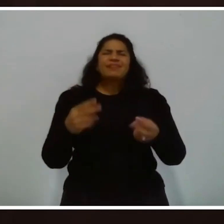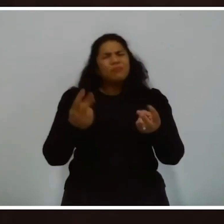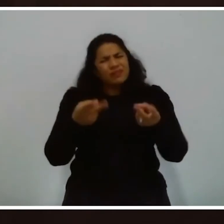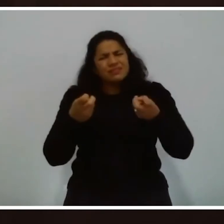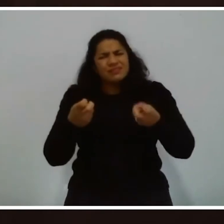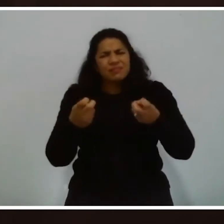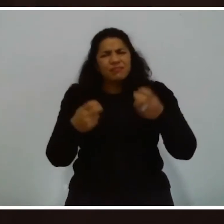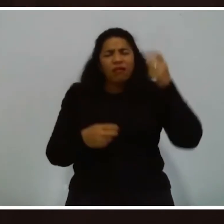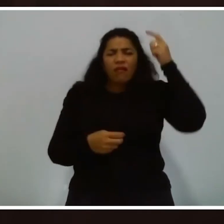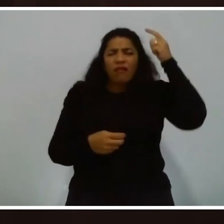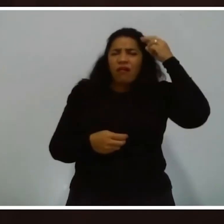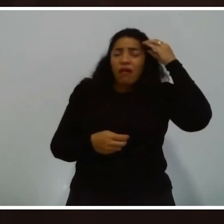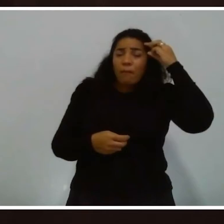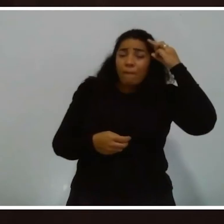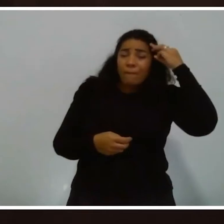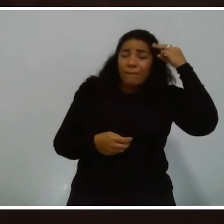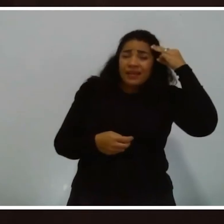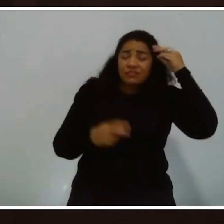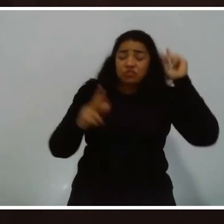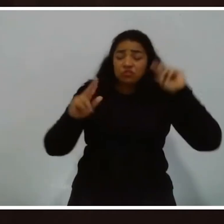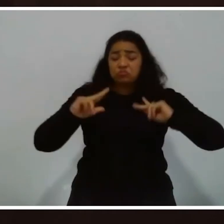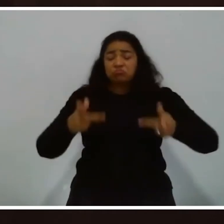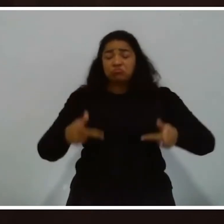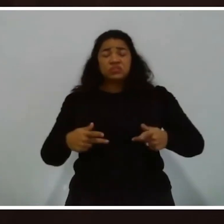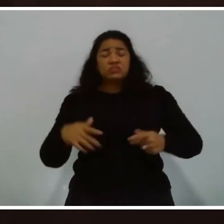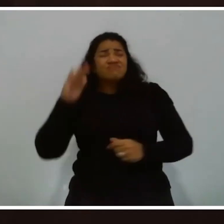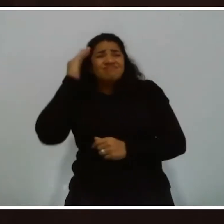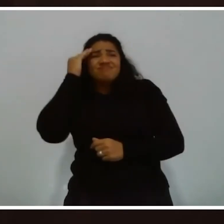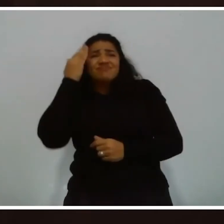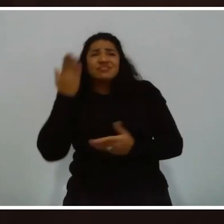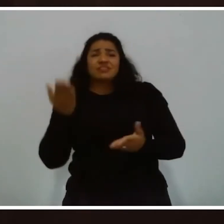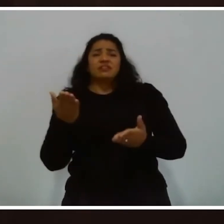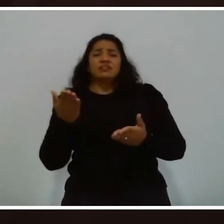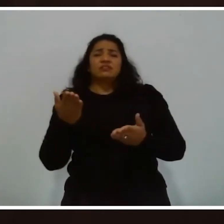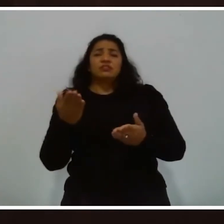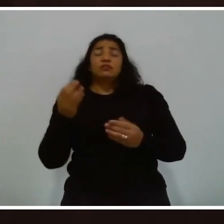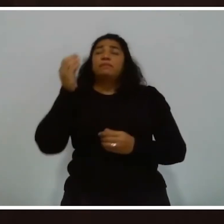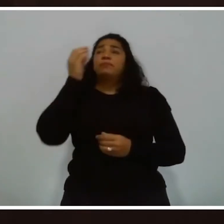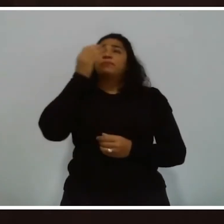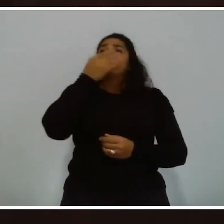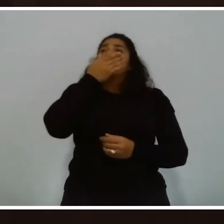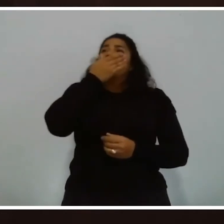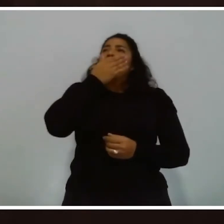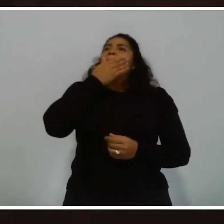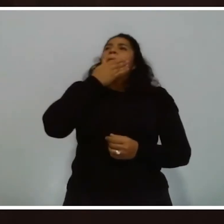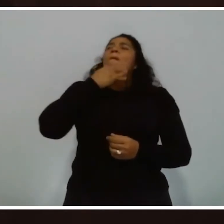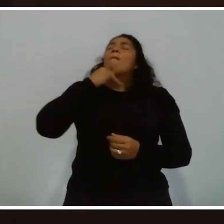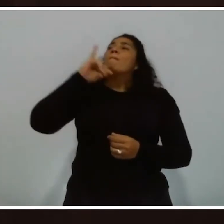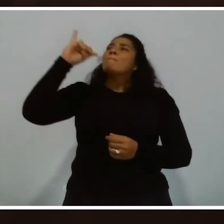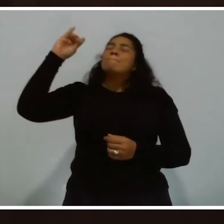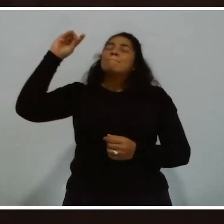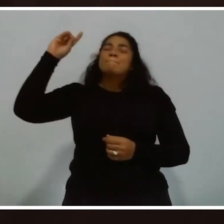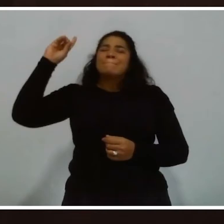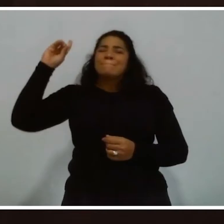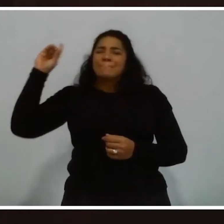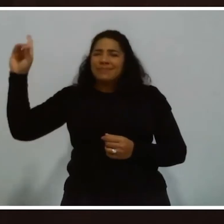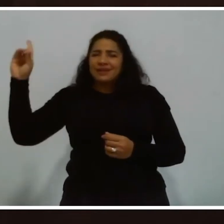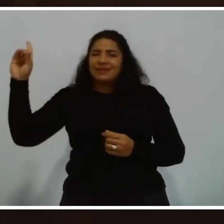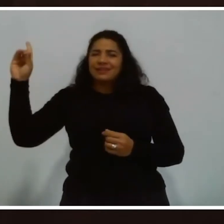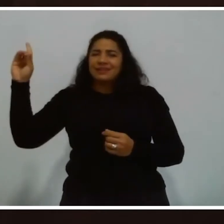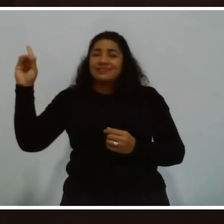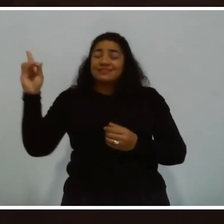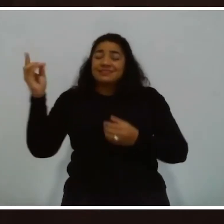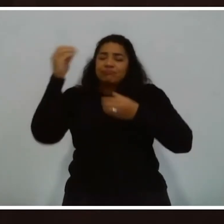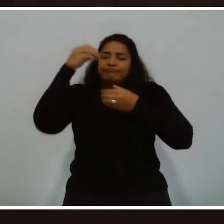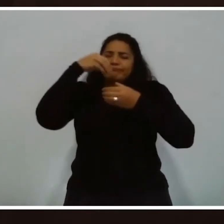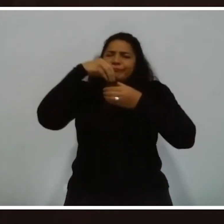O Filho está no Pai, e o Pai está no Filho. A isso nós inventamos um termo que